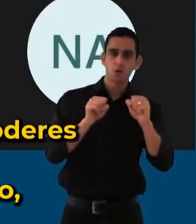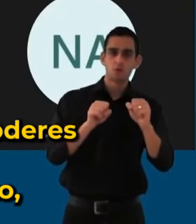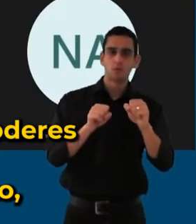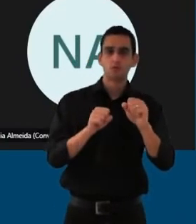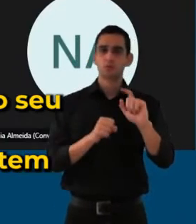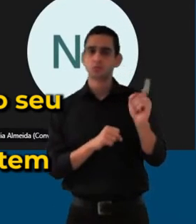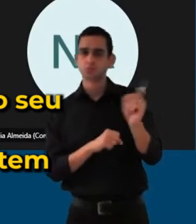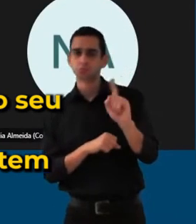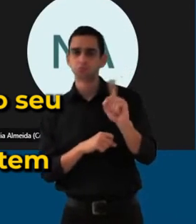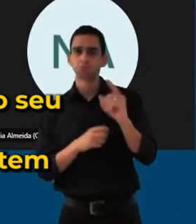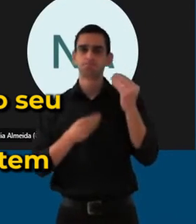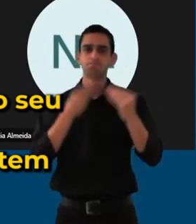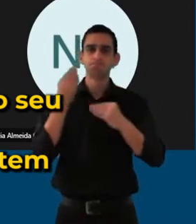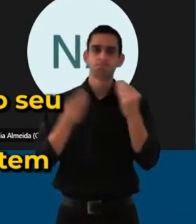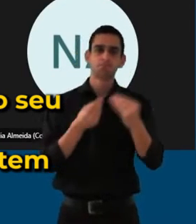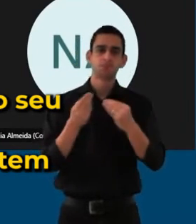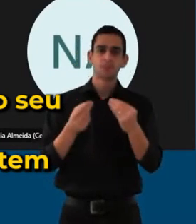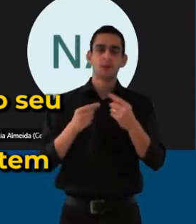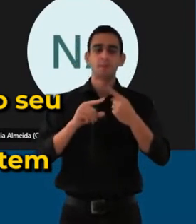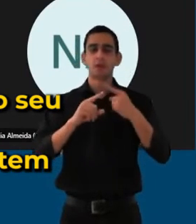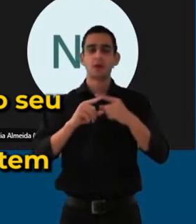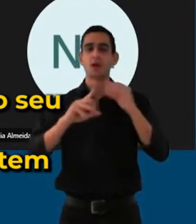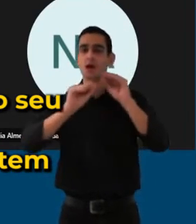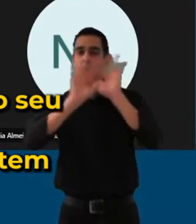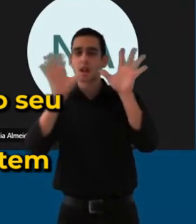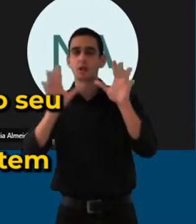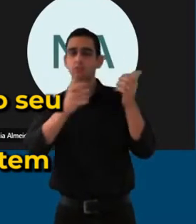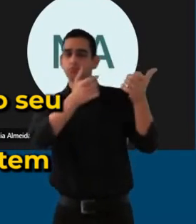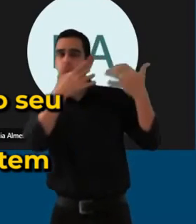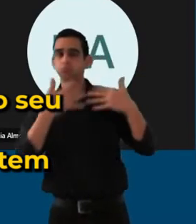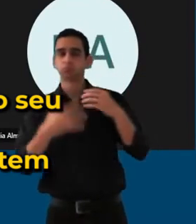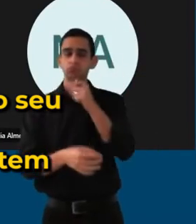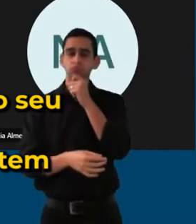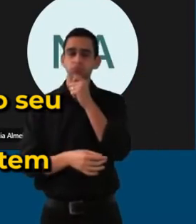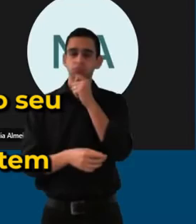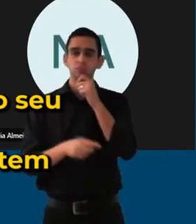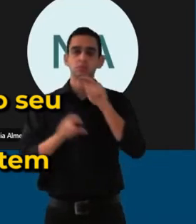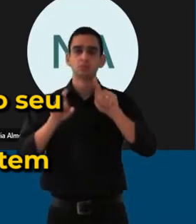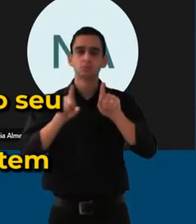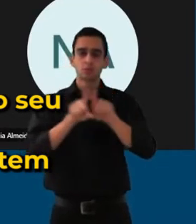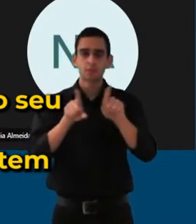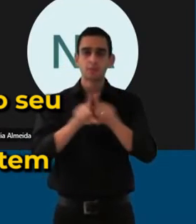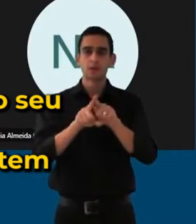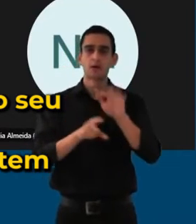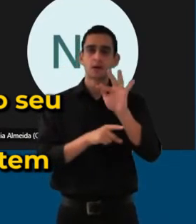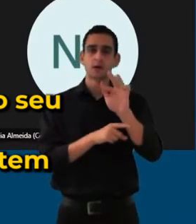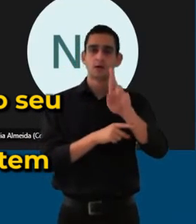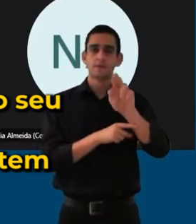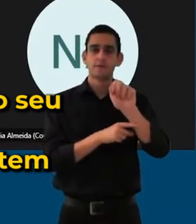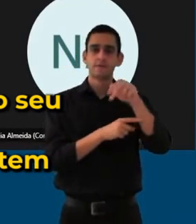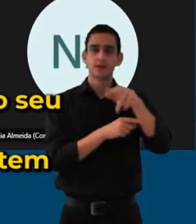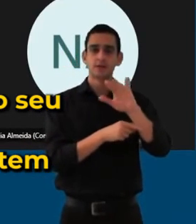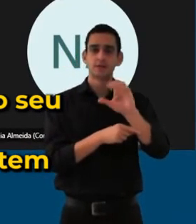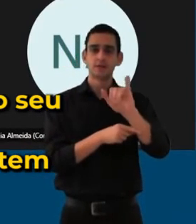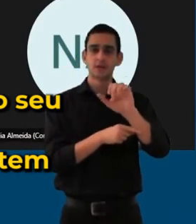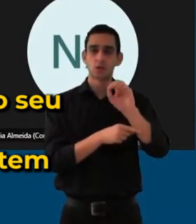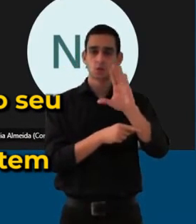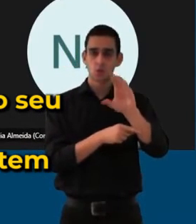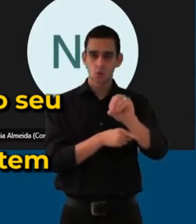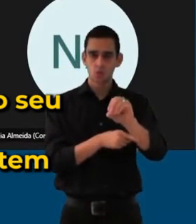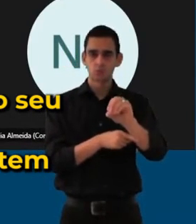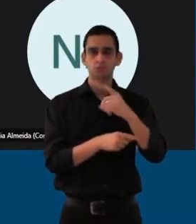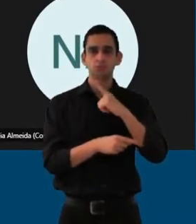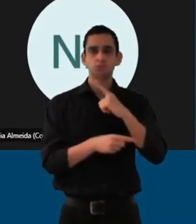nesse momento, porque não ficou muito claro isso, nem se o seu Francisco, que é o preposto da Votorantim, também tem poderes